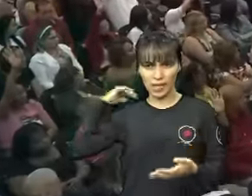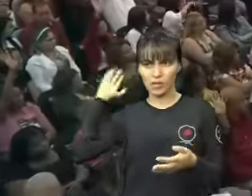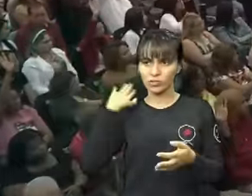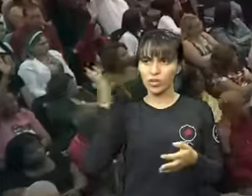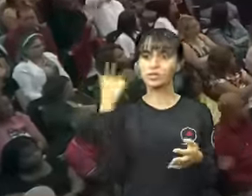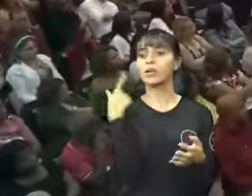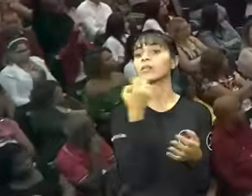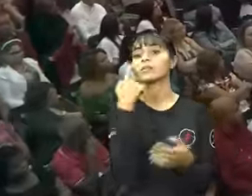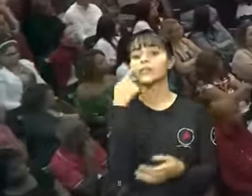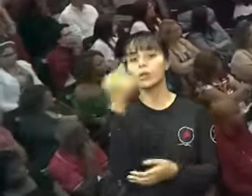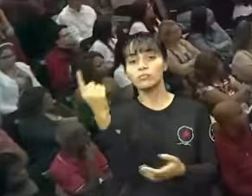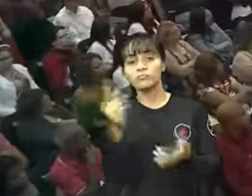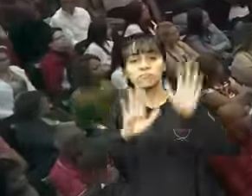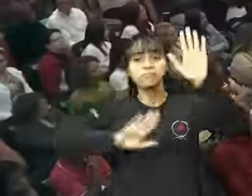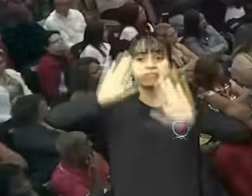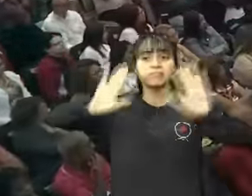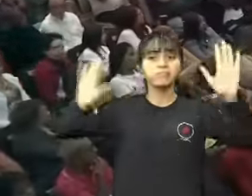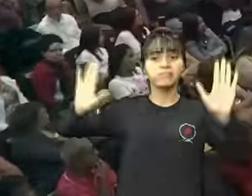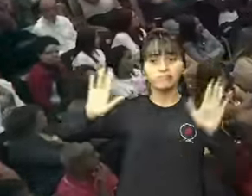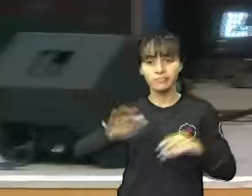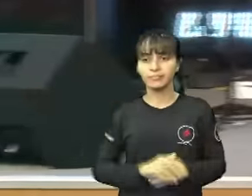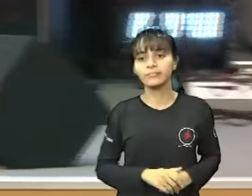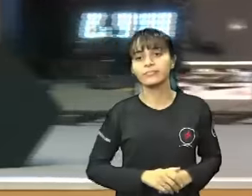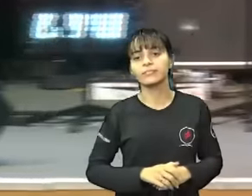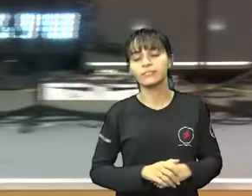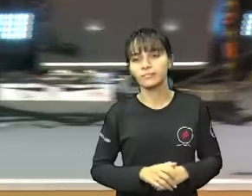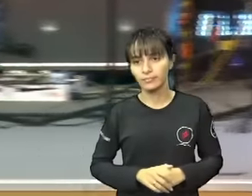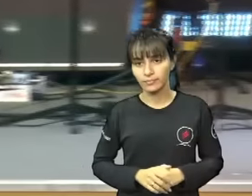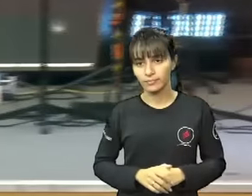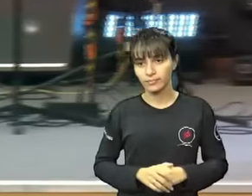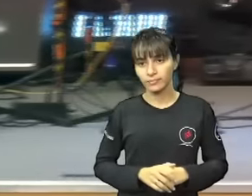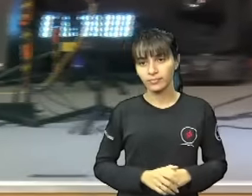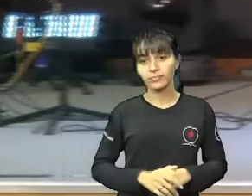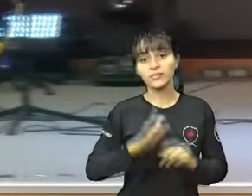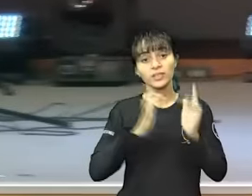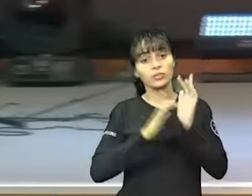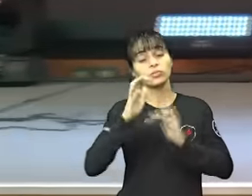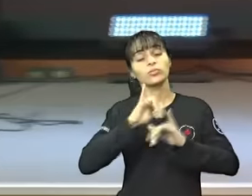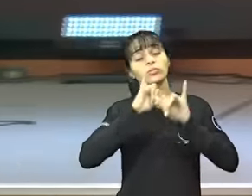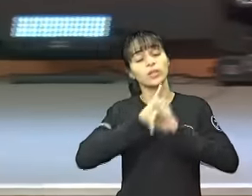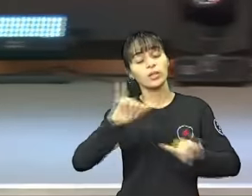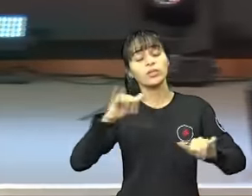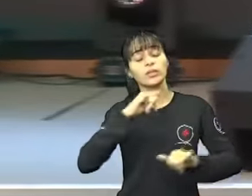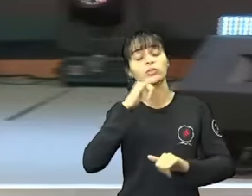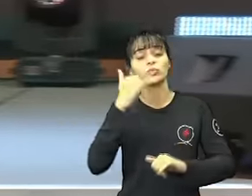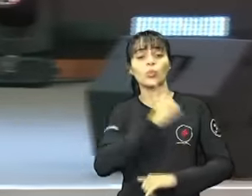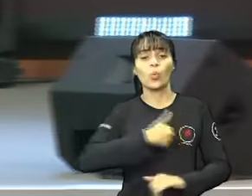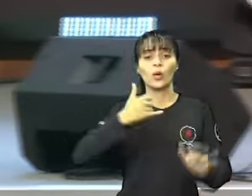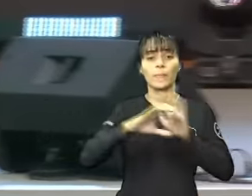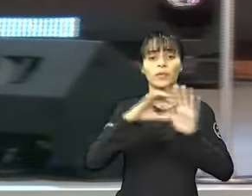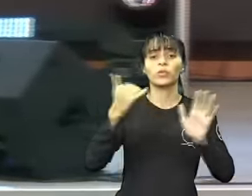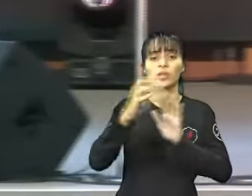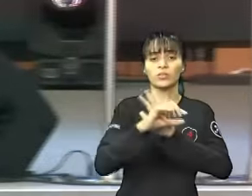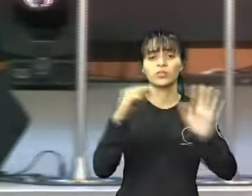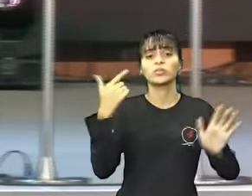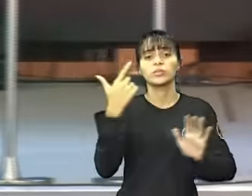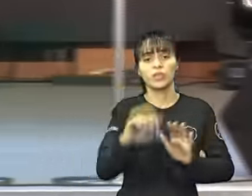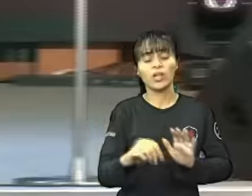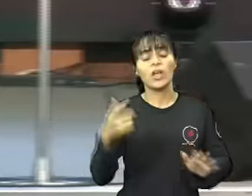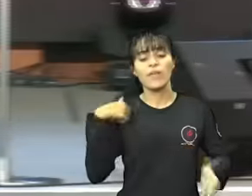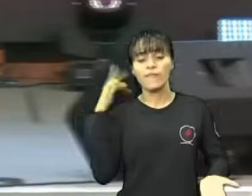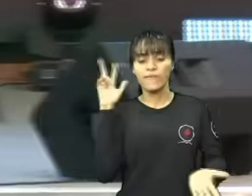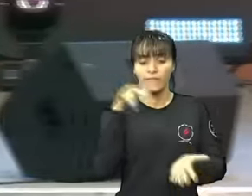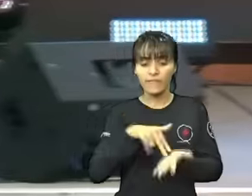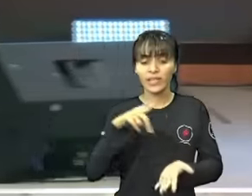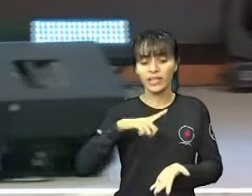tem um monte de gente para levantar é Jesus que faz uma declaração em João 10 10 eu vim para que tenham vida EA